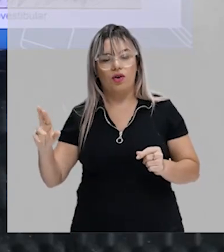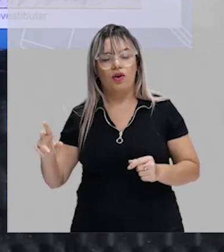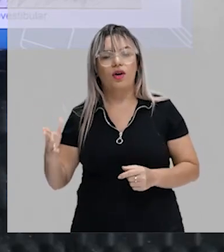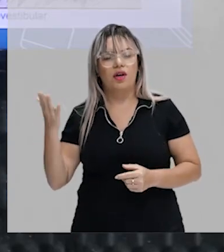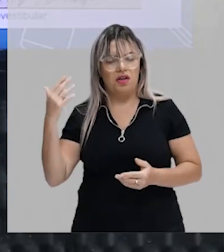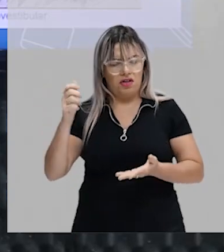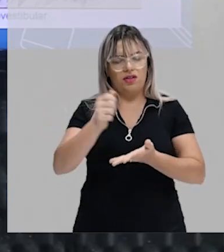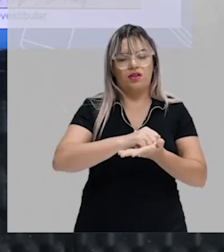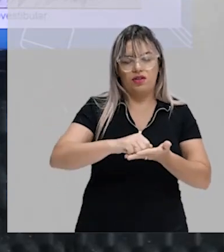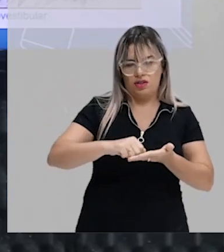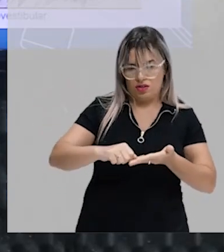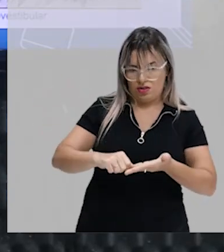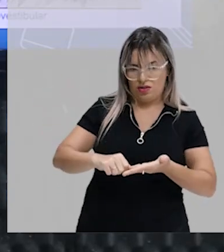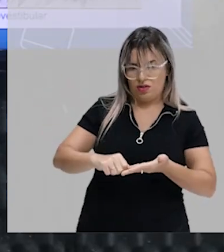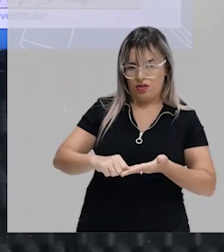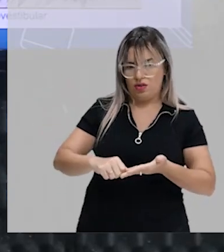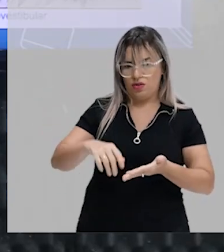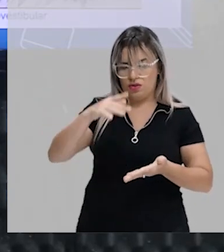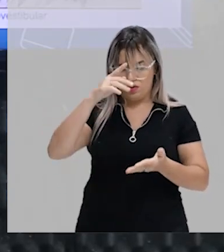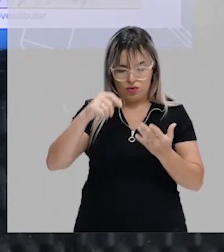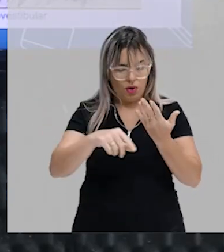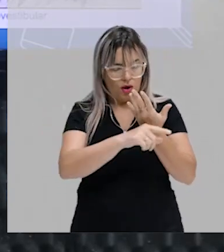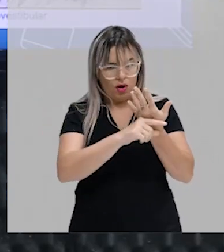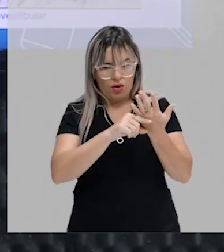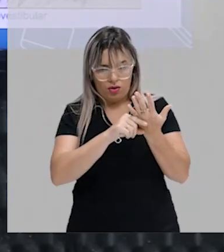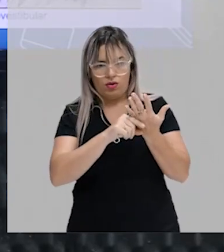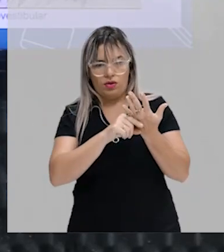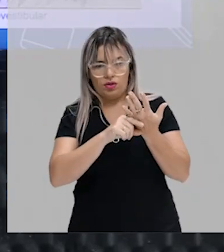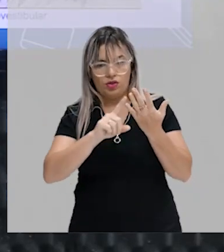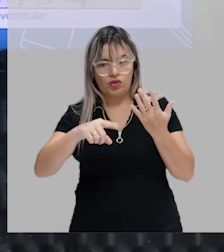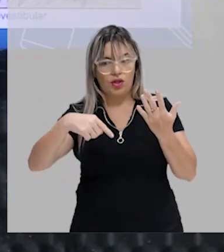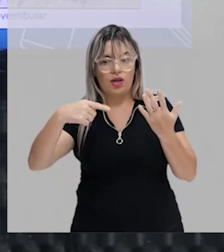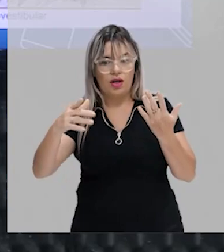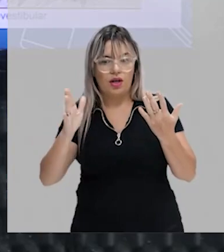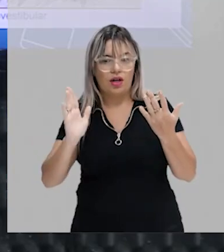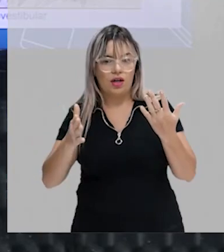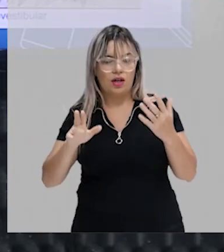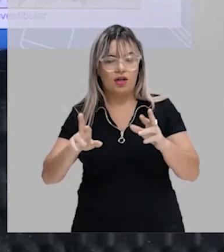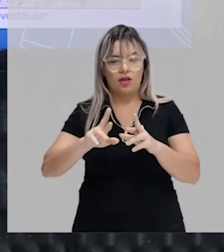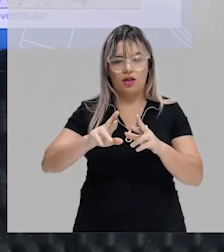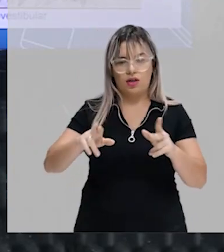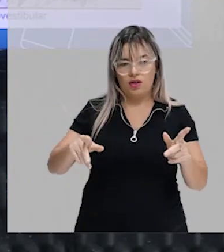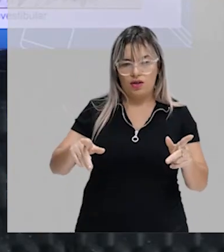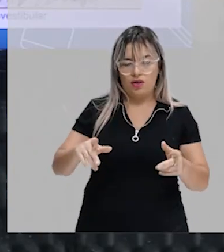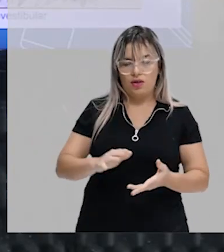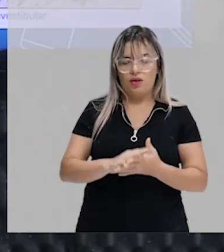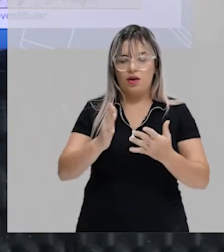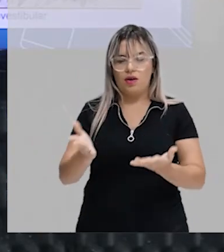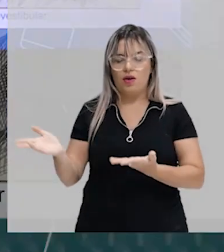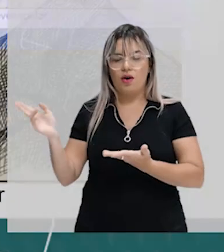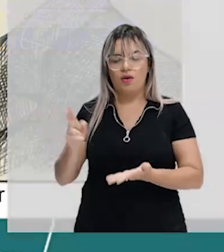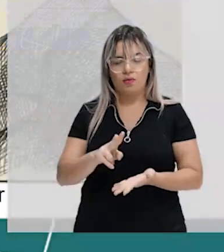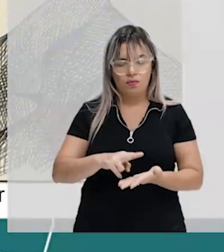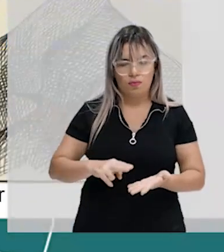do autor aí, ó. Direis agora, translouco amigo, que conversas com elas, que sentido